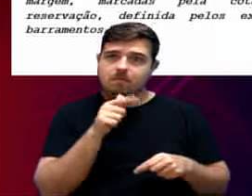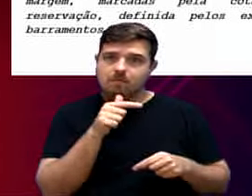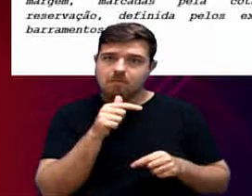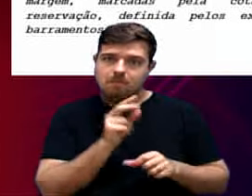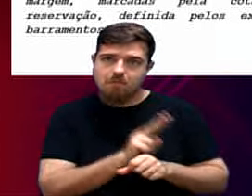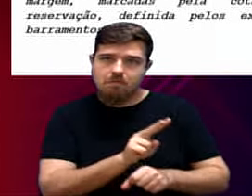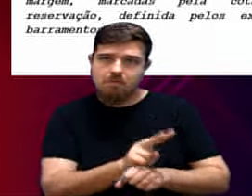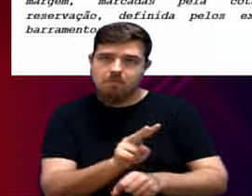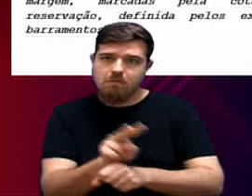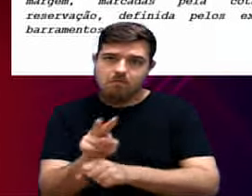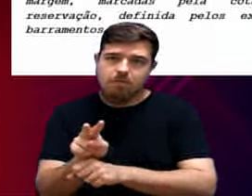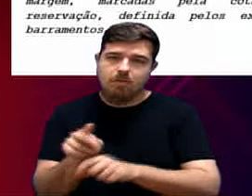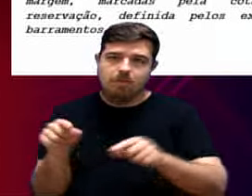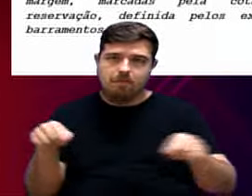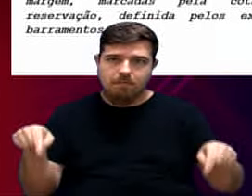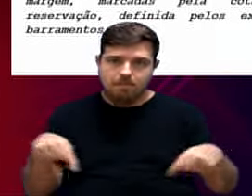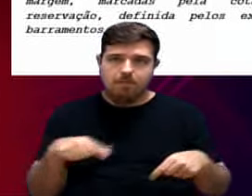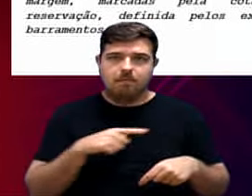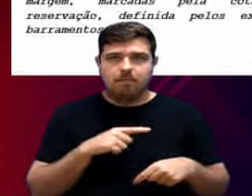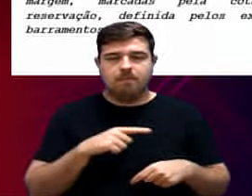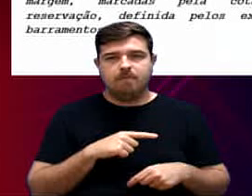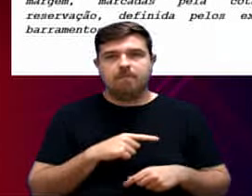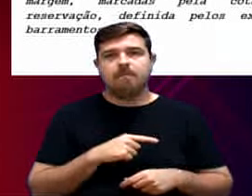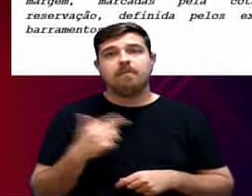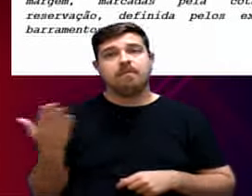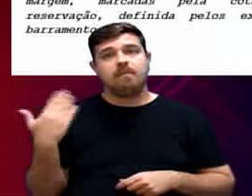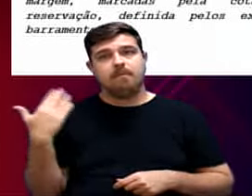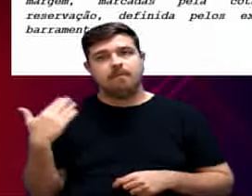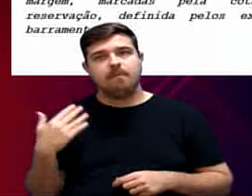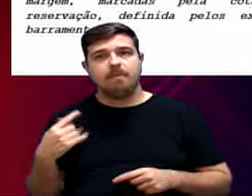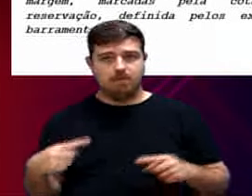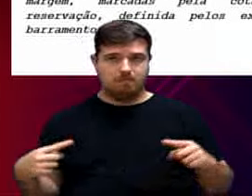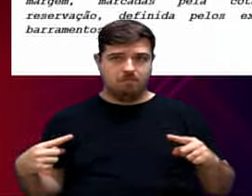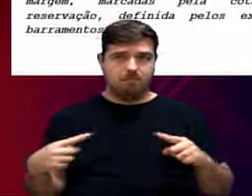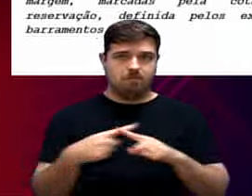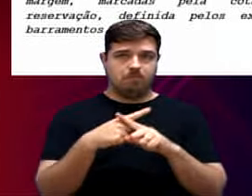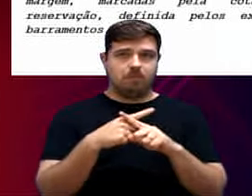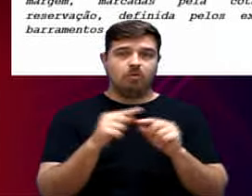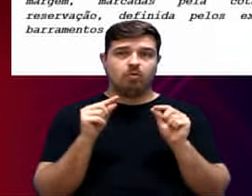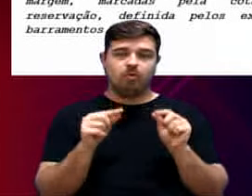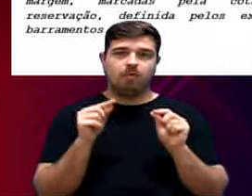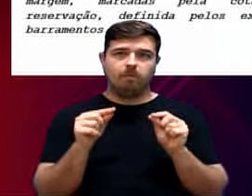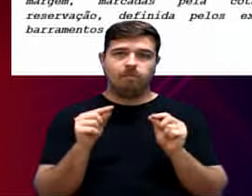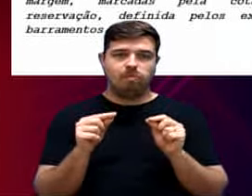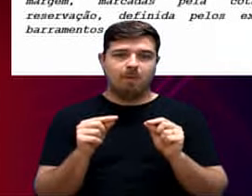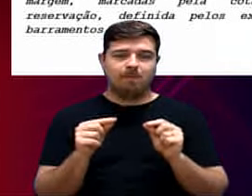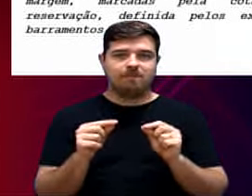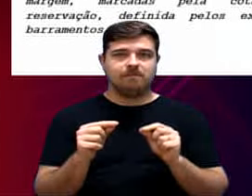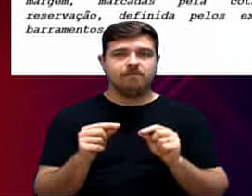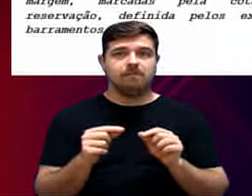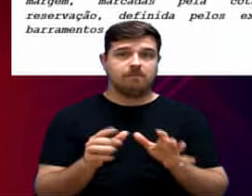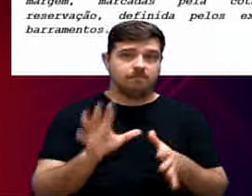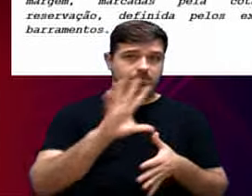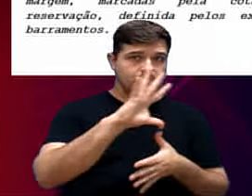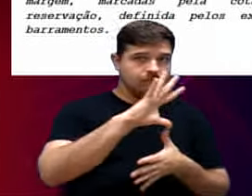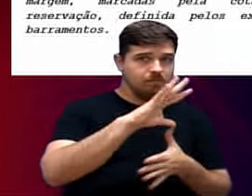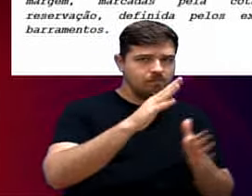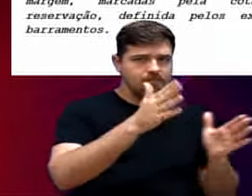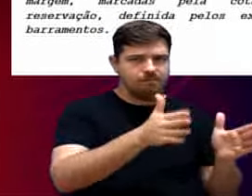nós tínhamos uma um conflito né daquilo que o zoneamento